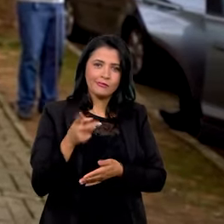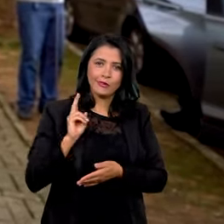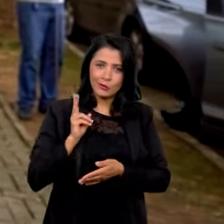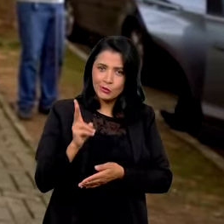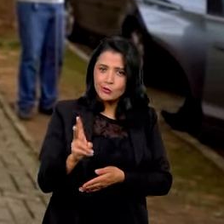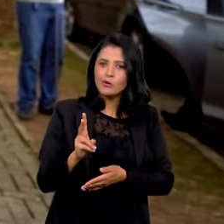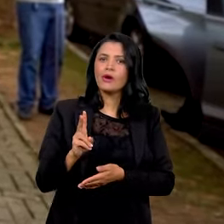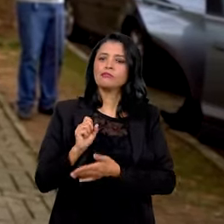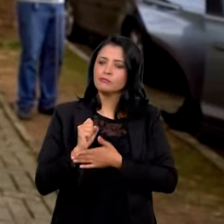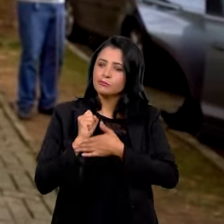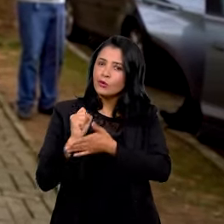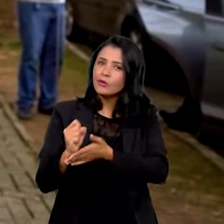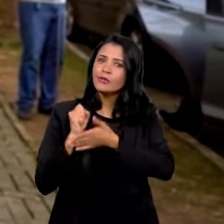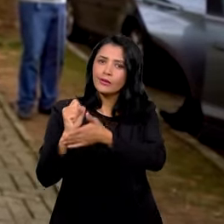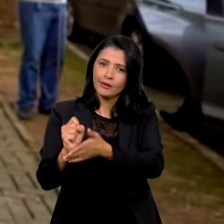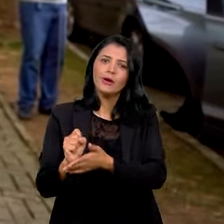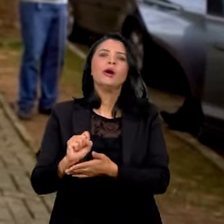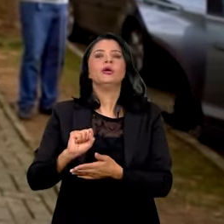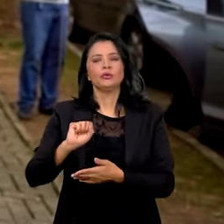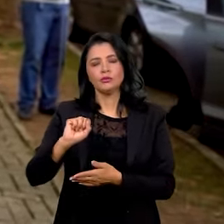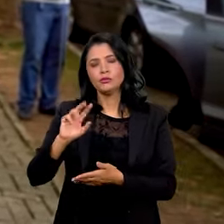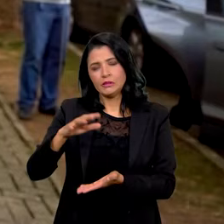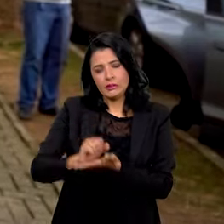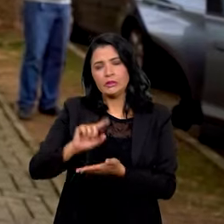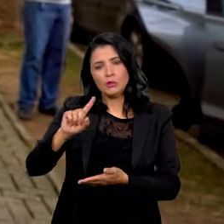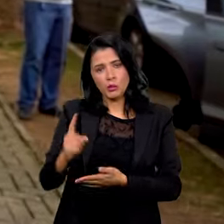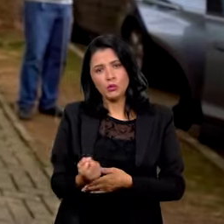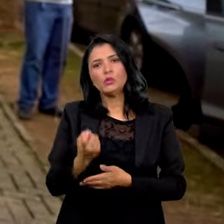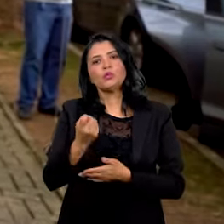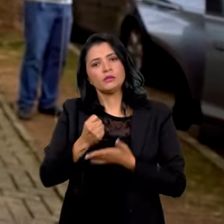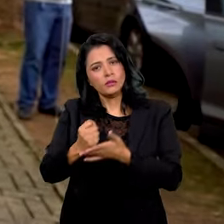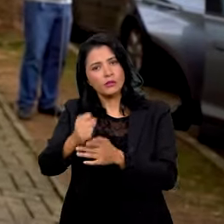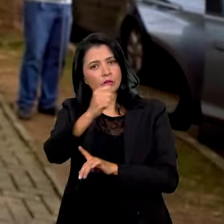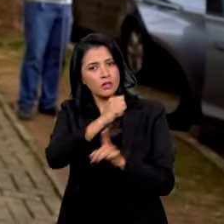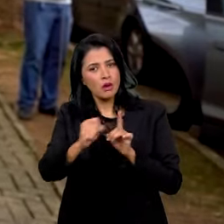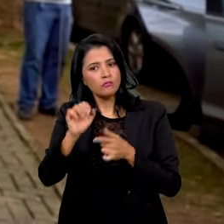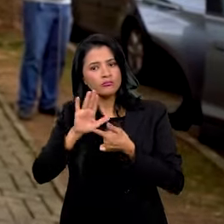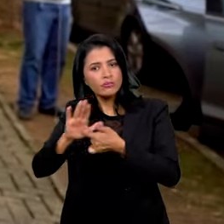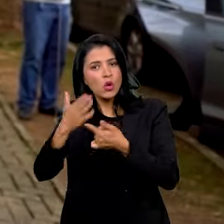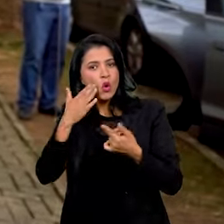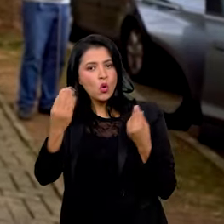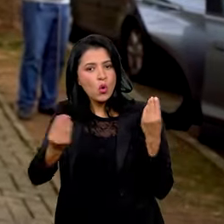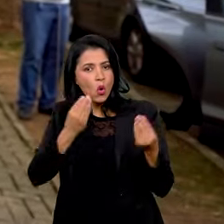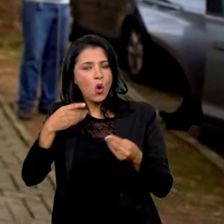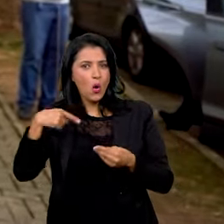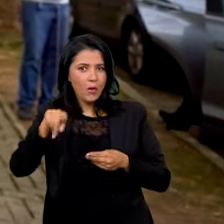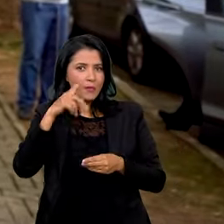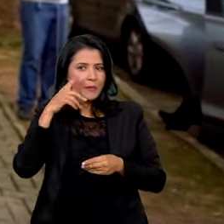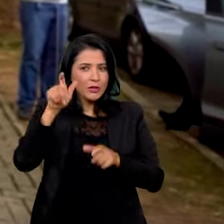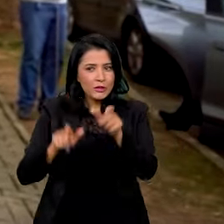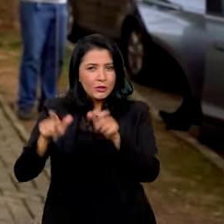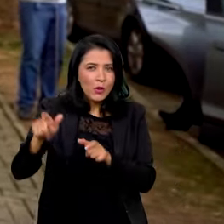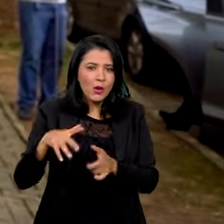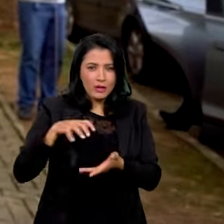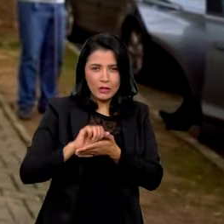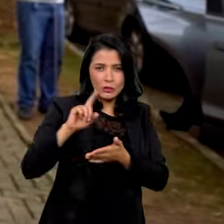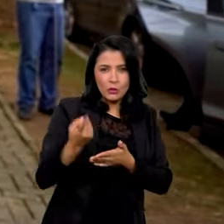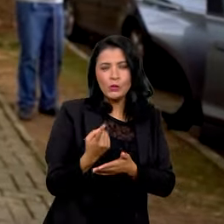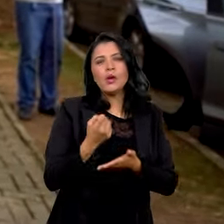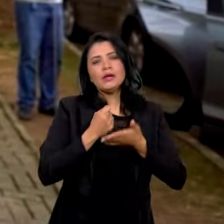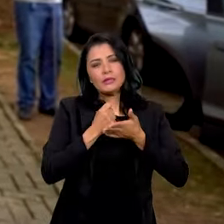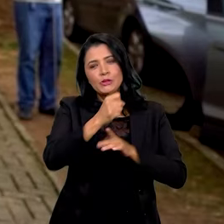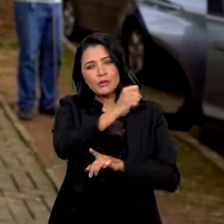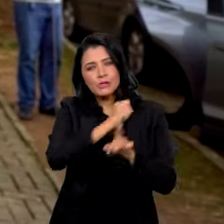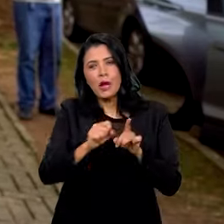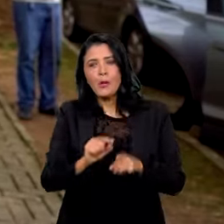seguir aqui apoiando o sistema único de assistência social e mostrando como os nossos entrevistadores do cadastro único como os assistentes sociais